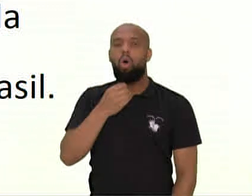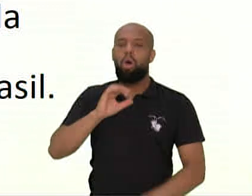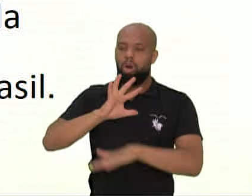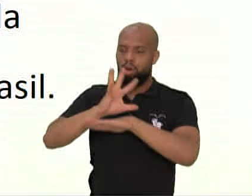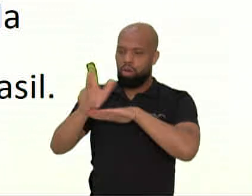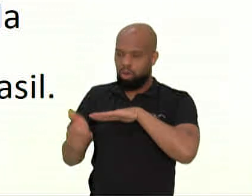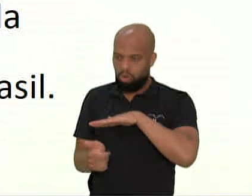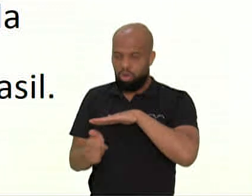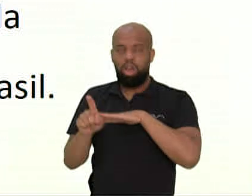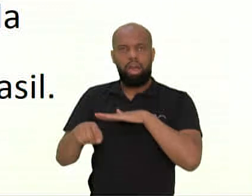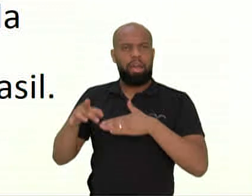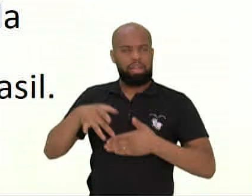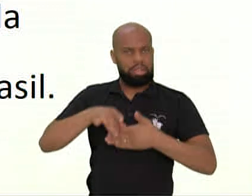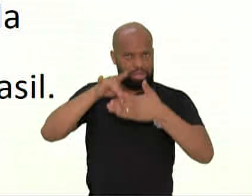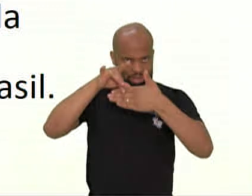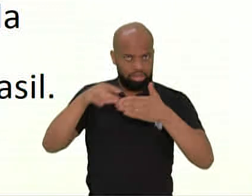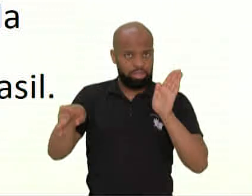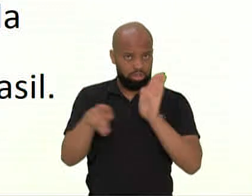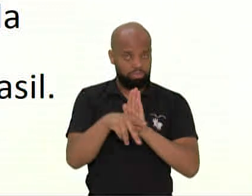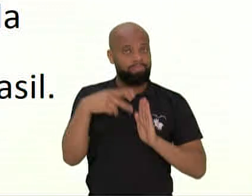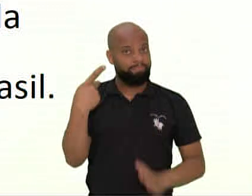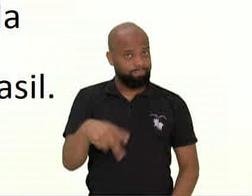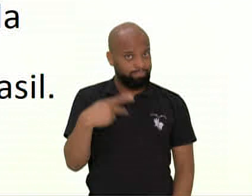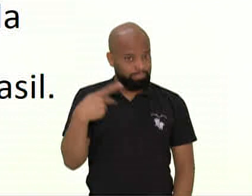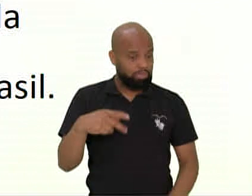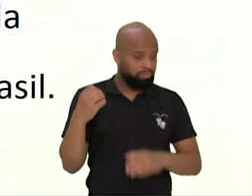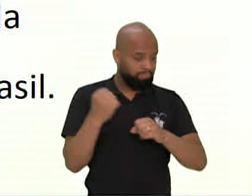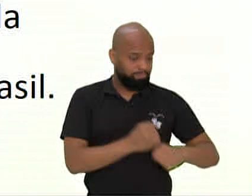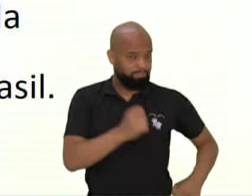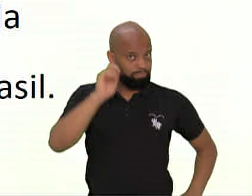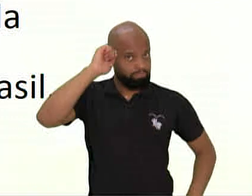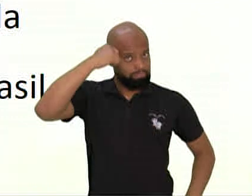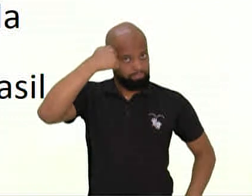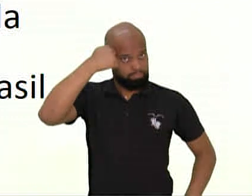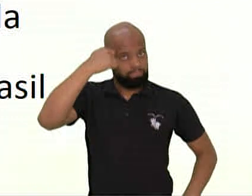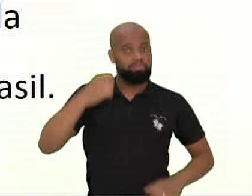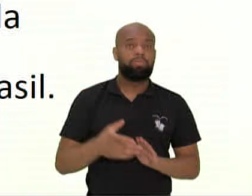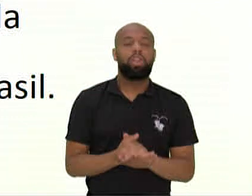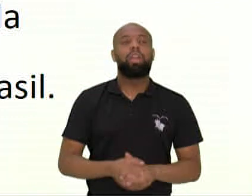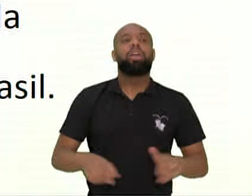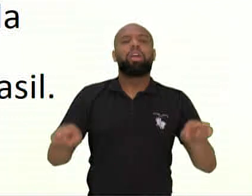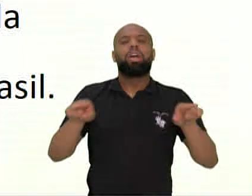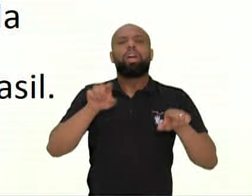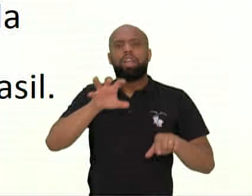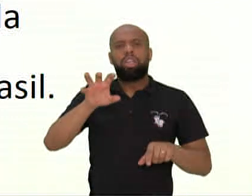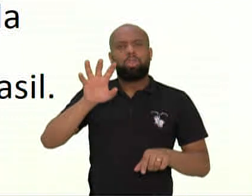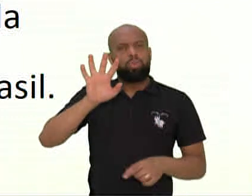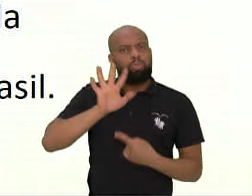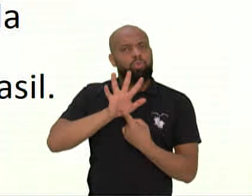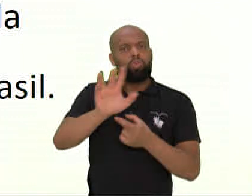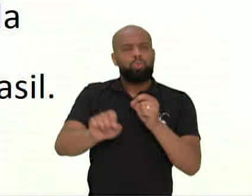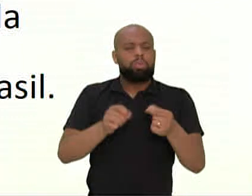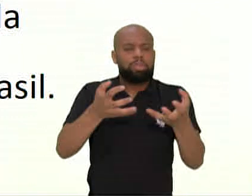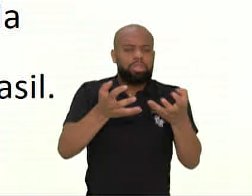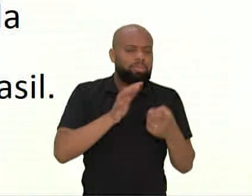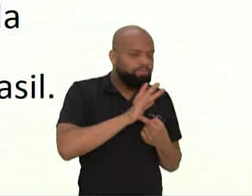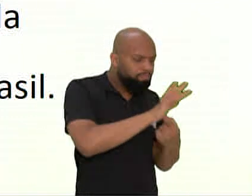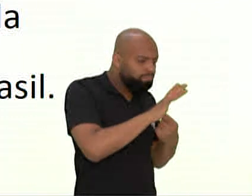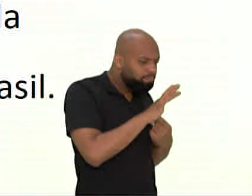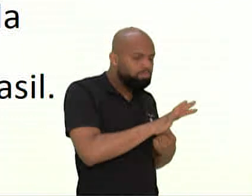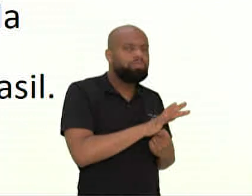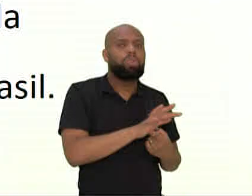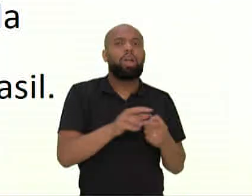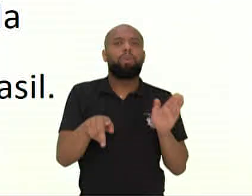maiores líderes quilombolas que aconteceu no período colonial. Eles acreditam que isso aí mostra a busca